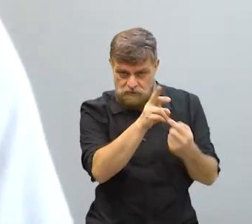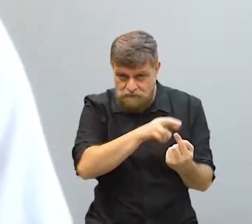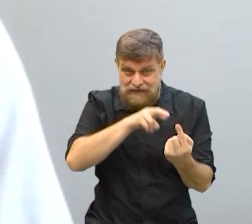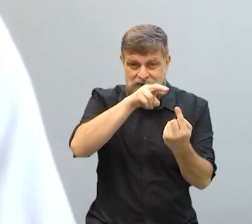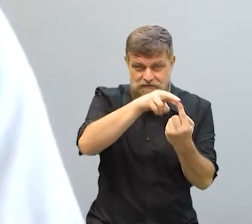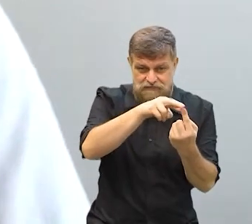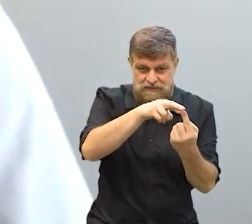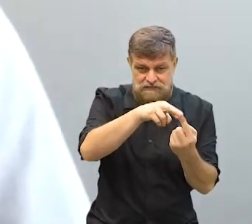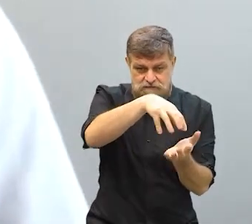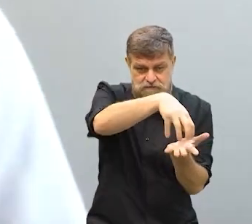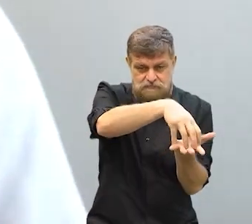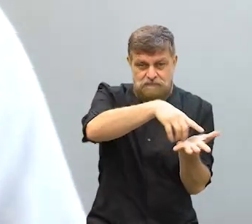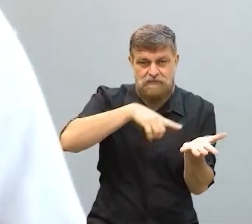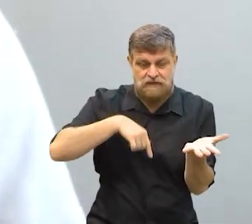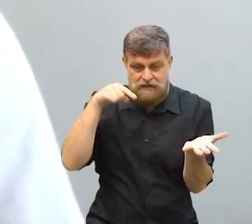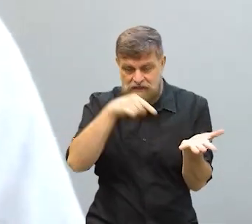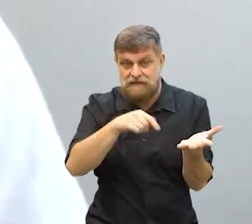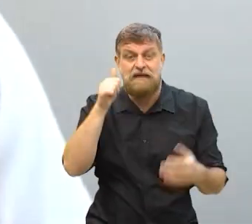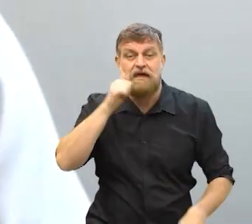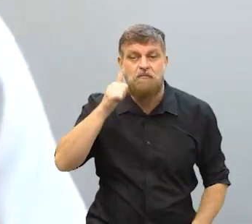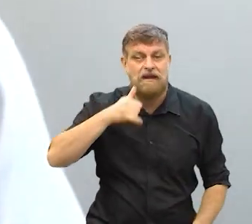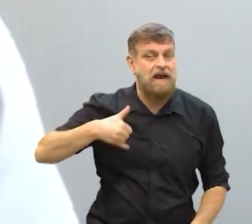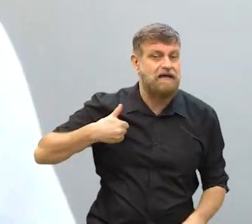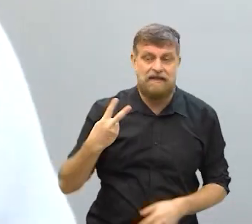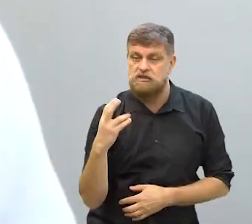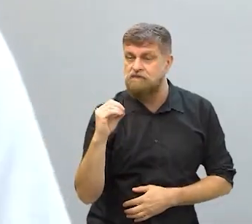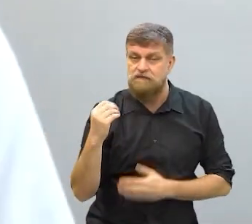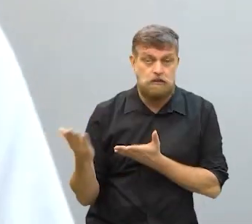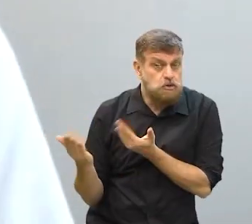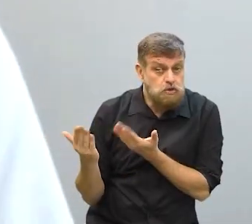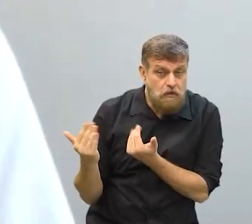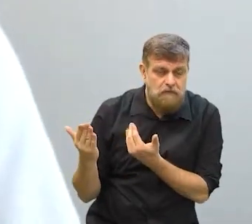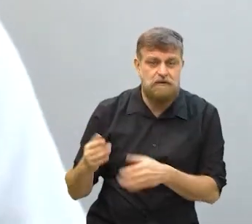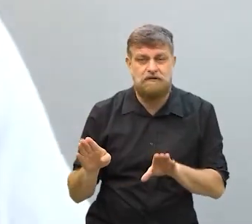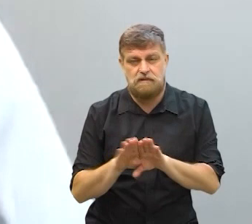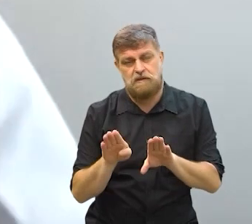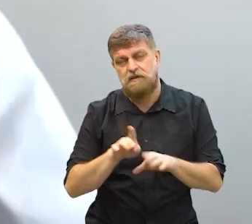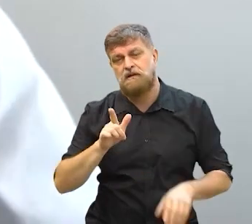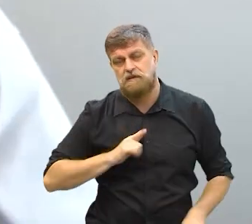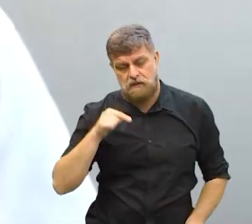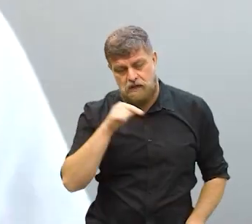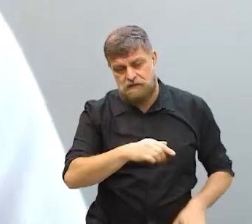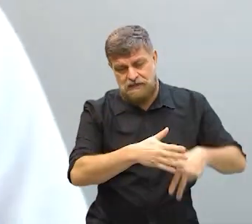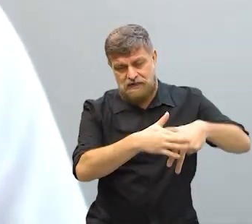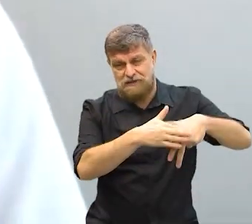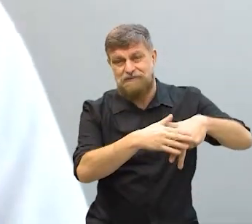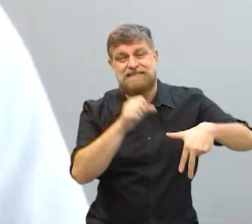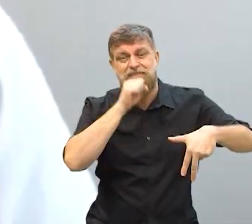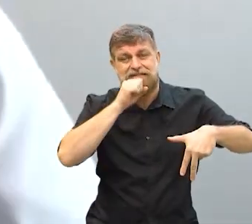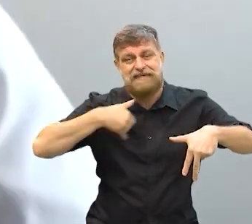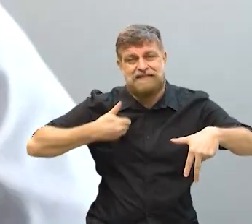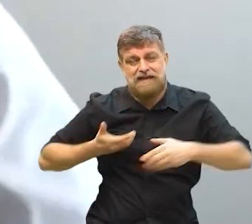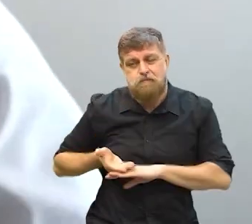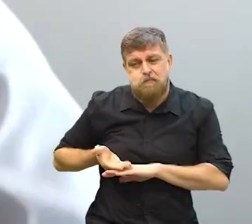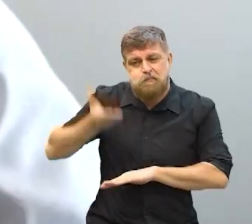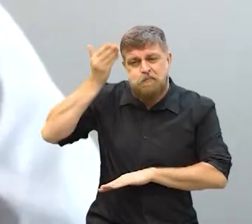de referência, nós temos tanto pacientes a partir dos seus 20 anos, pacientes jovens mesmo, quanto paciente mais idosa.